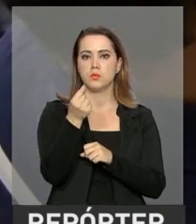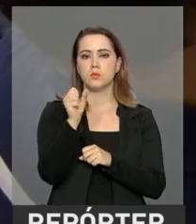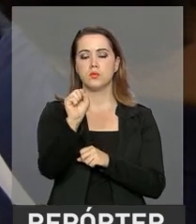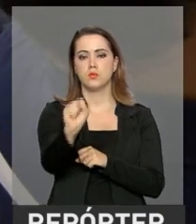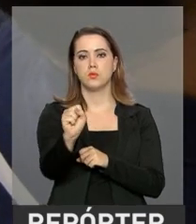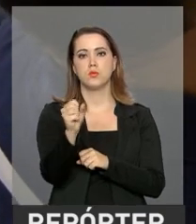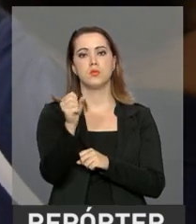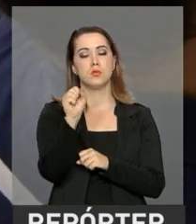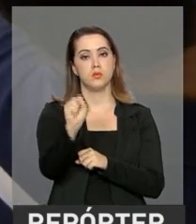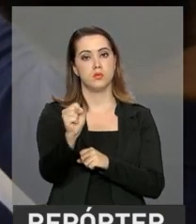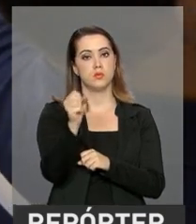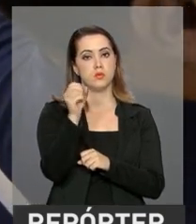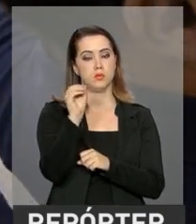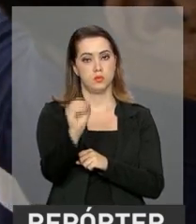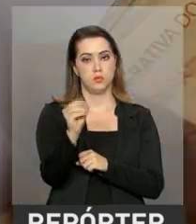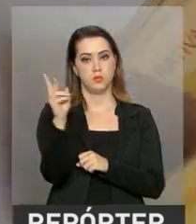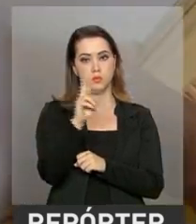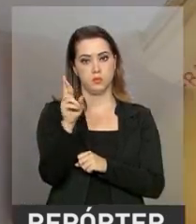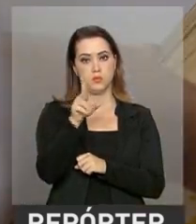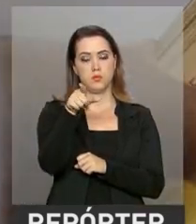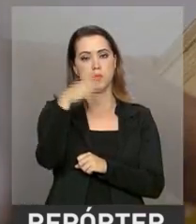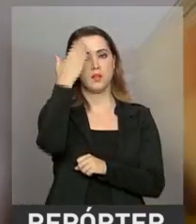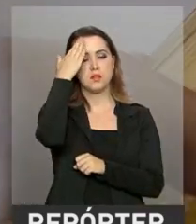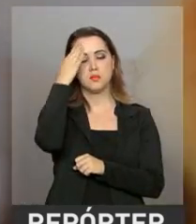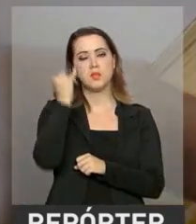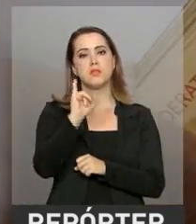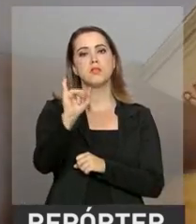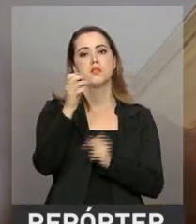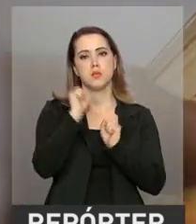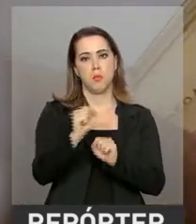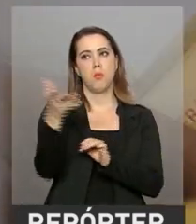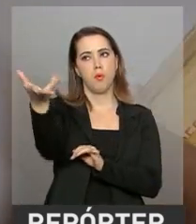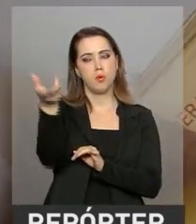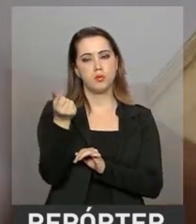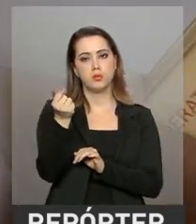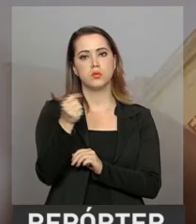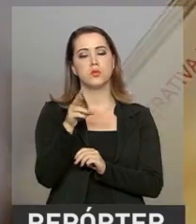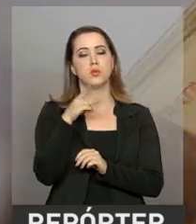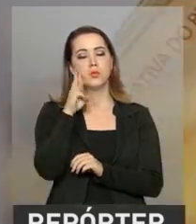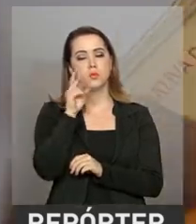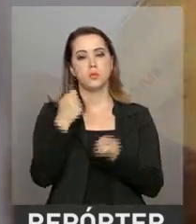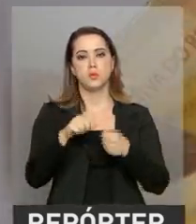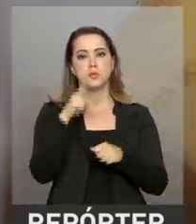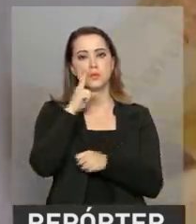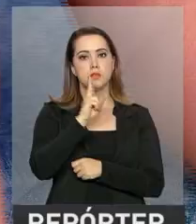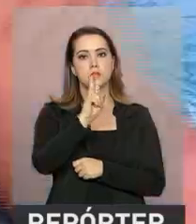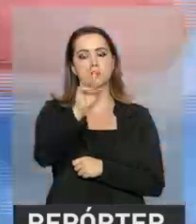880 para saber se você tem direito ao abono basta entrar no